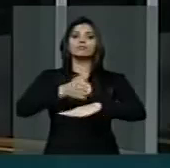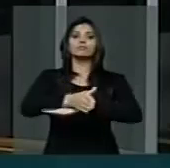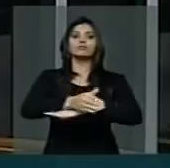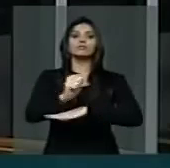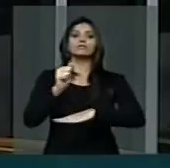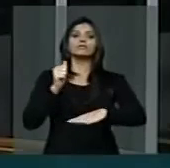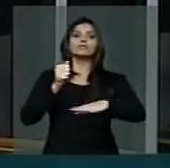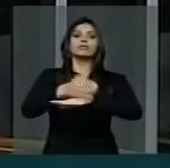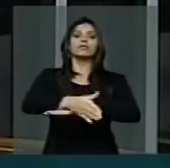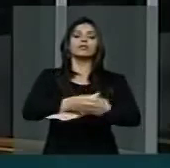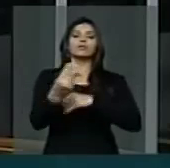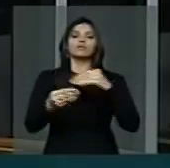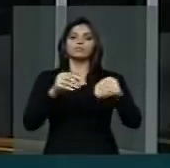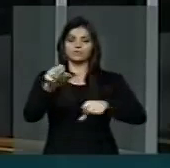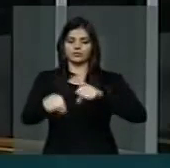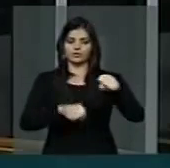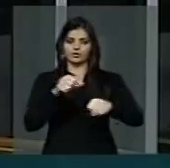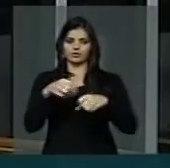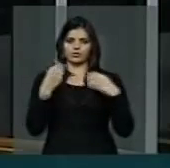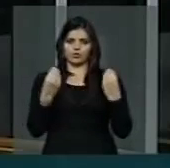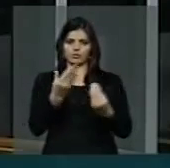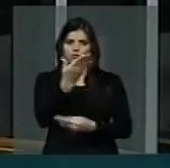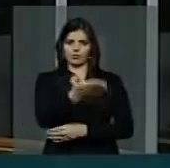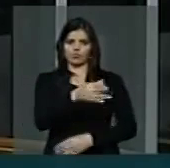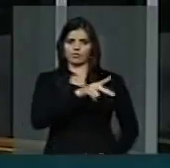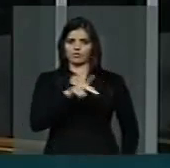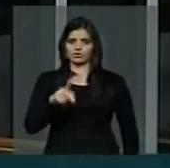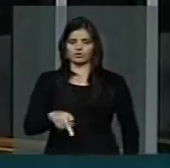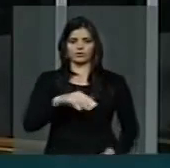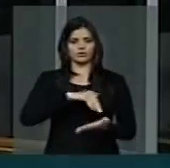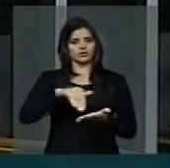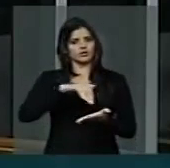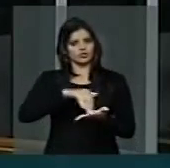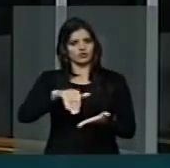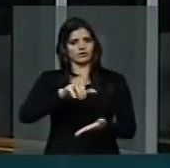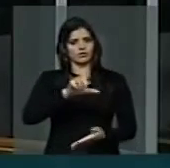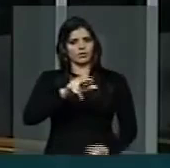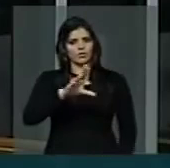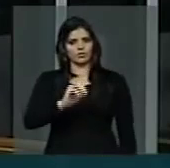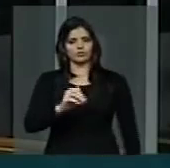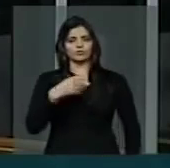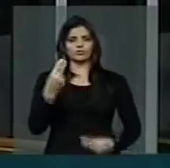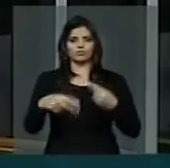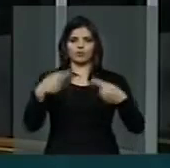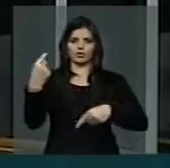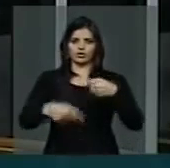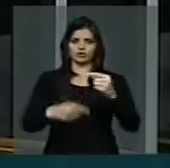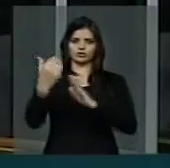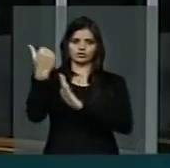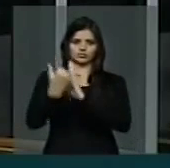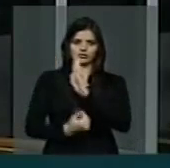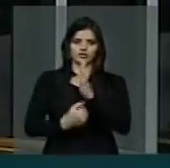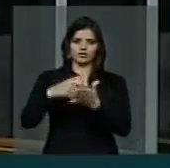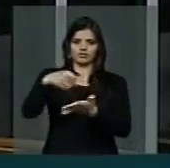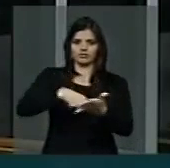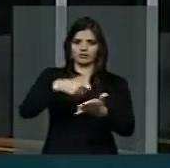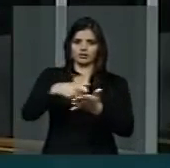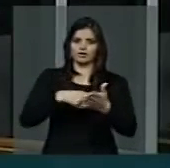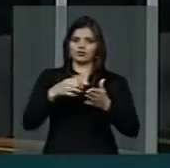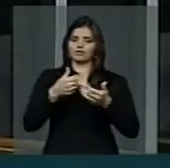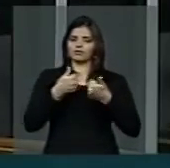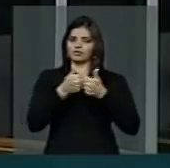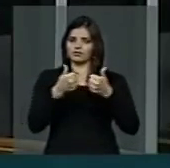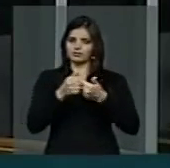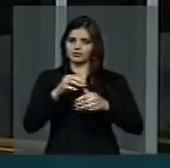efeito, meu professor Lúcio, secretário, o efeito da política de desoneração do transporte coletivo e de